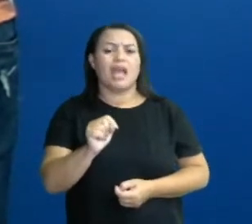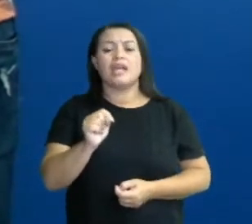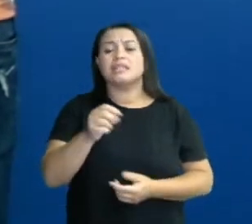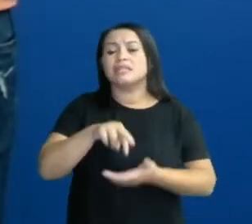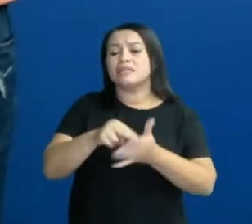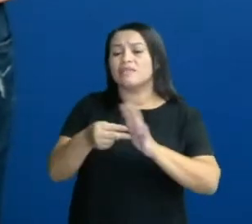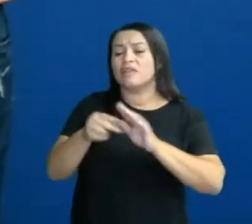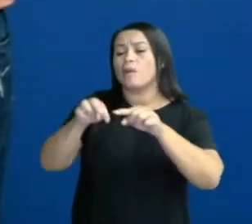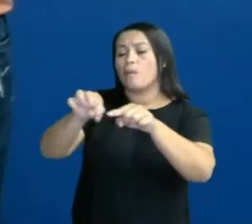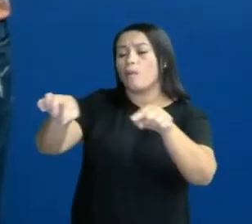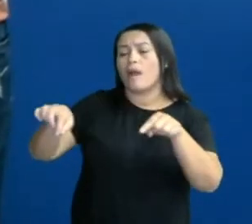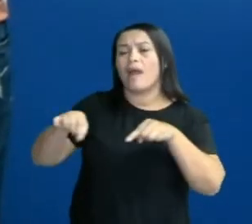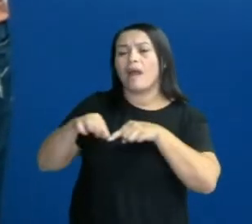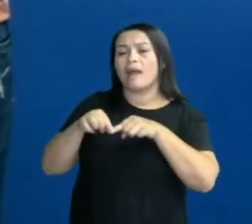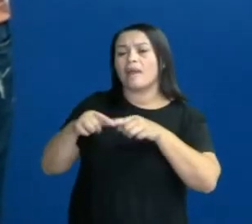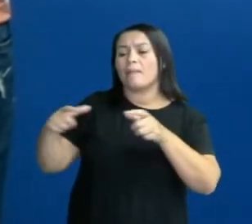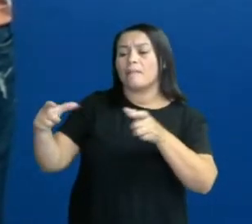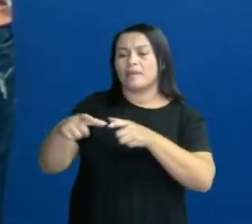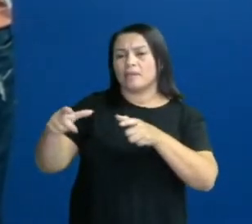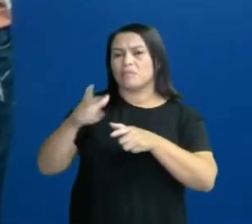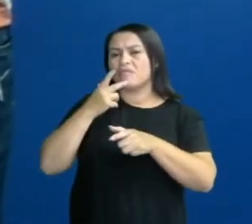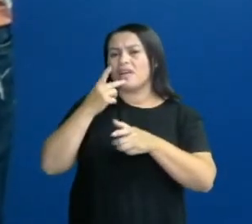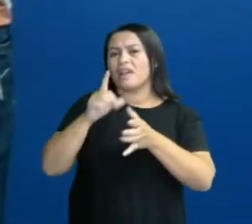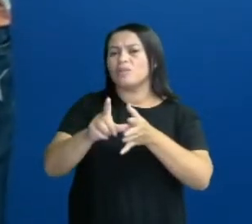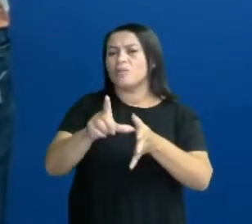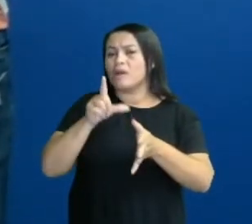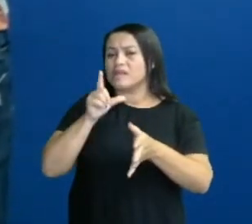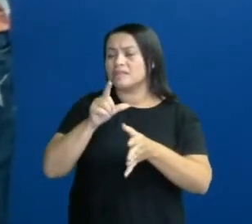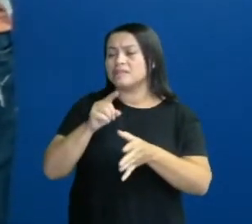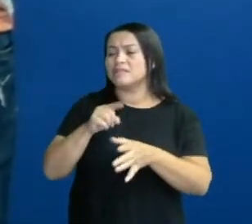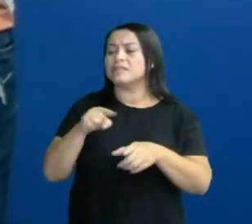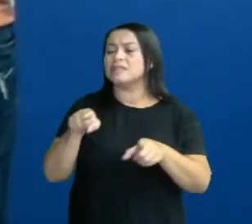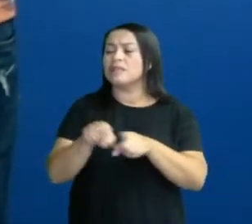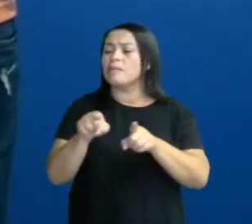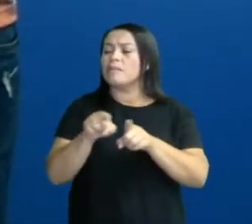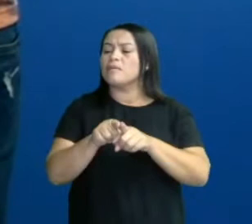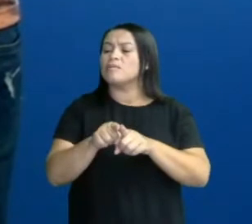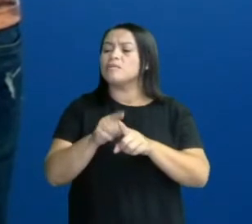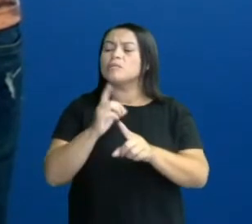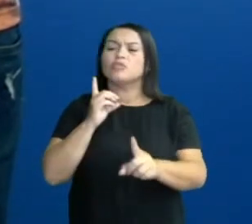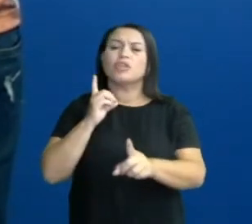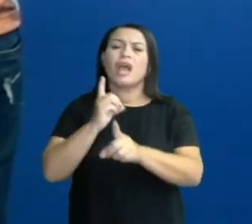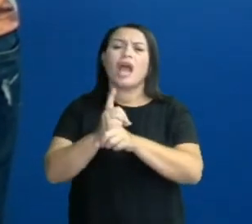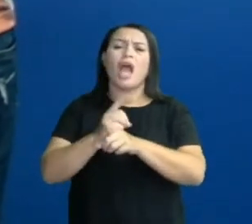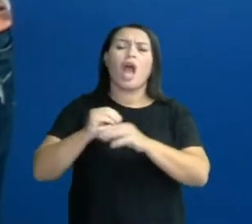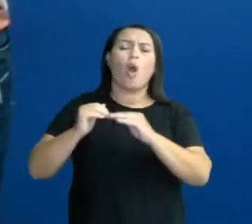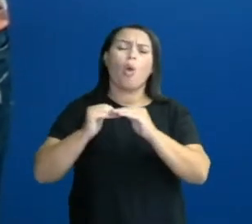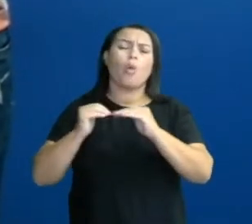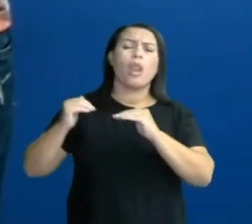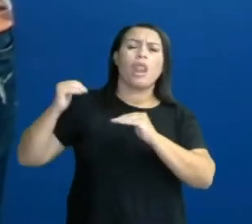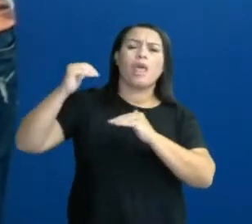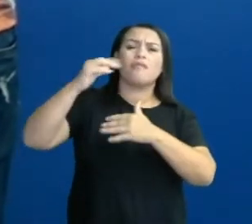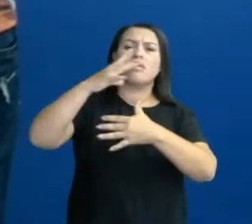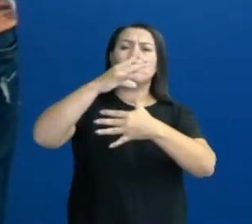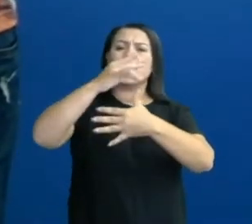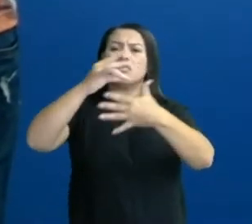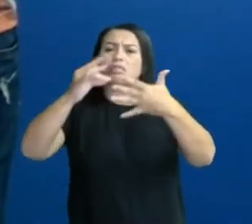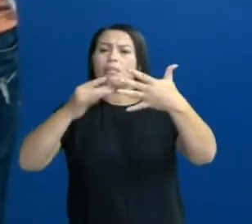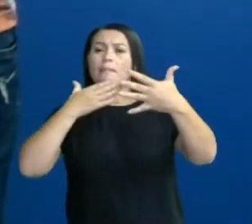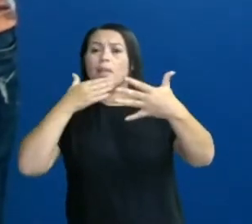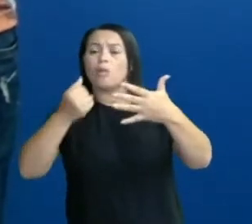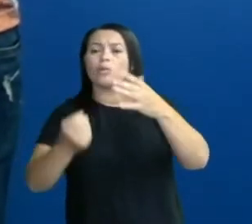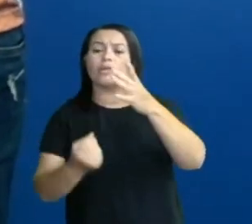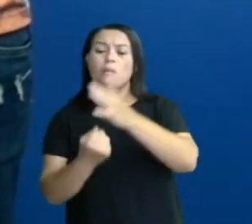área pequena em comparação ao planeta Terra, como eu mencionei. E ainda você pode chegar ao nível de detalhe maior ainda quando se trata de uma